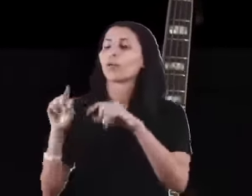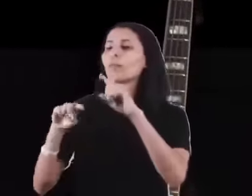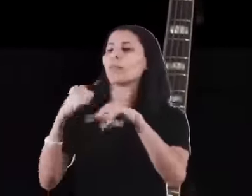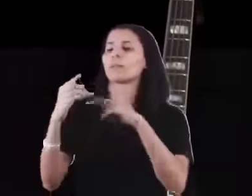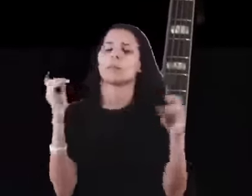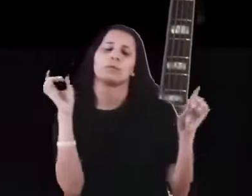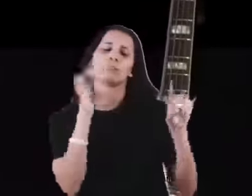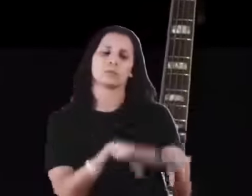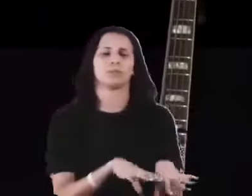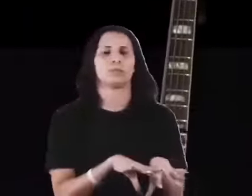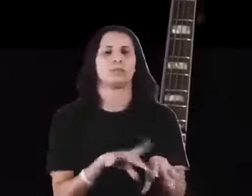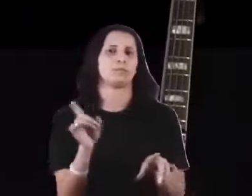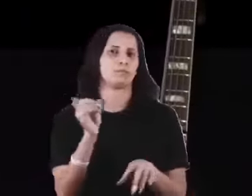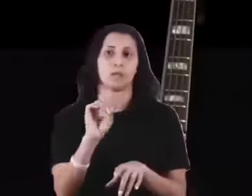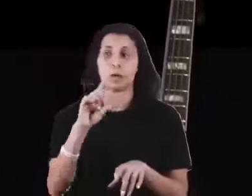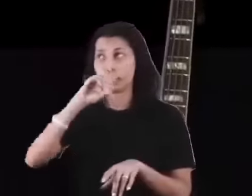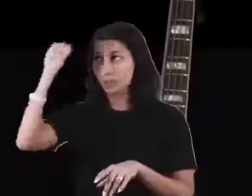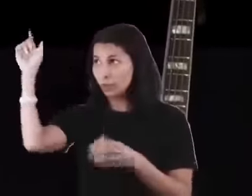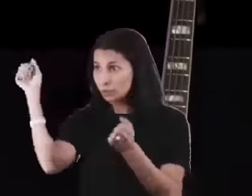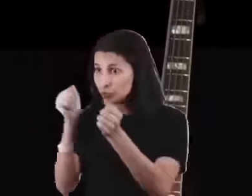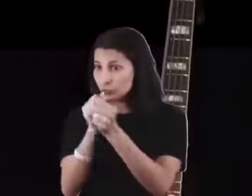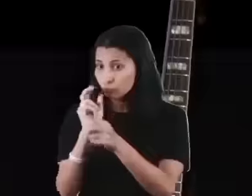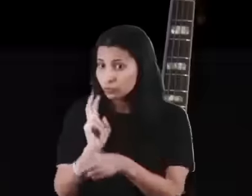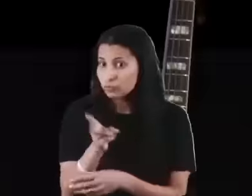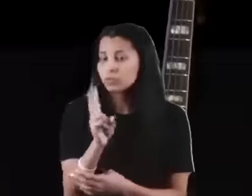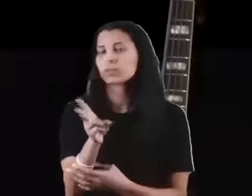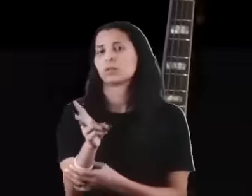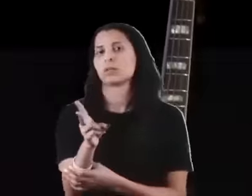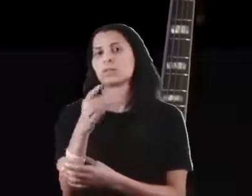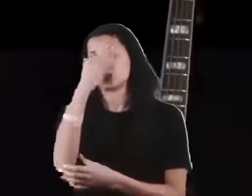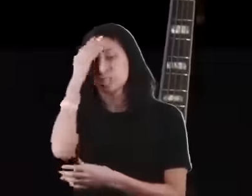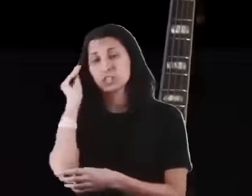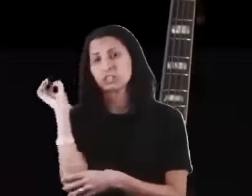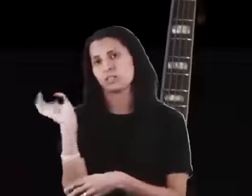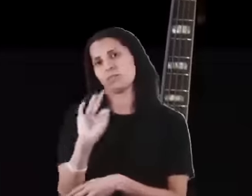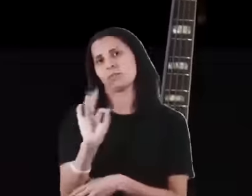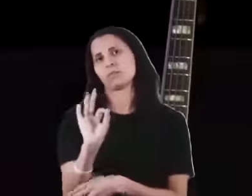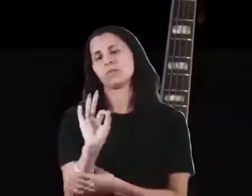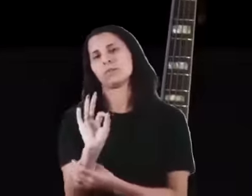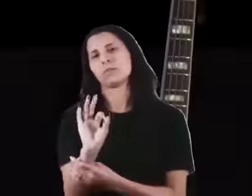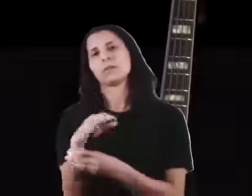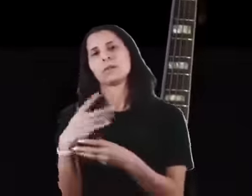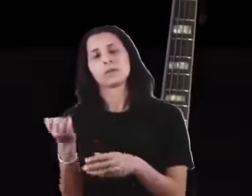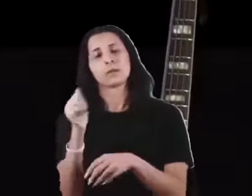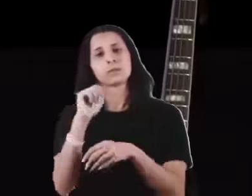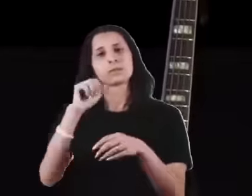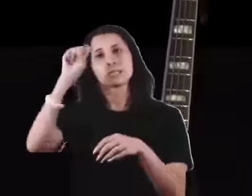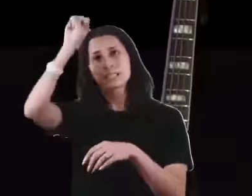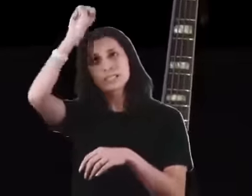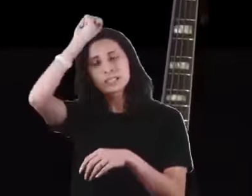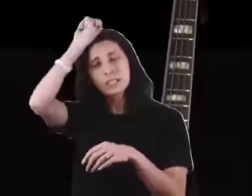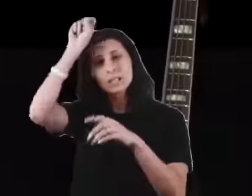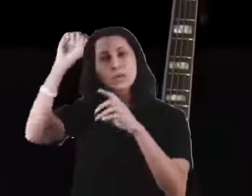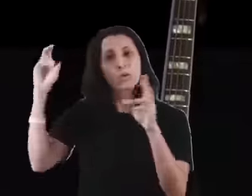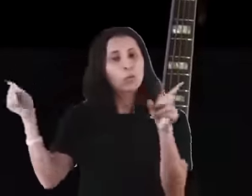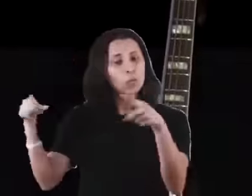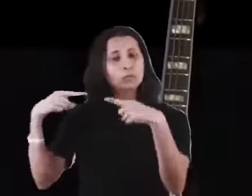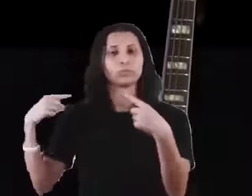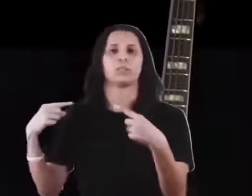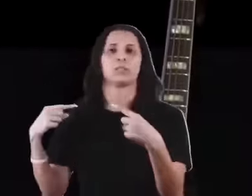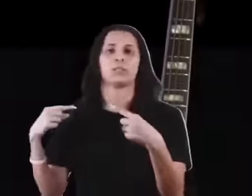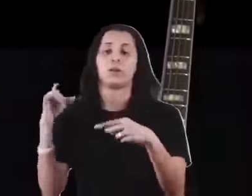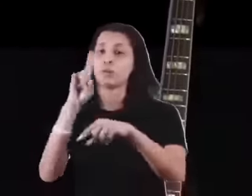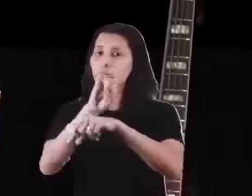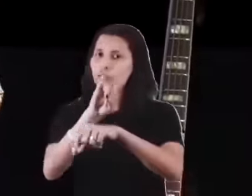gente em todo momento ele não se esquece de nós Sara do contrário tipifica O Traidor na nossa vida alguém que uma